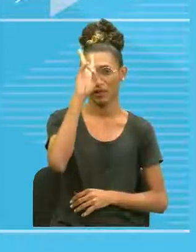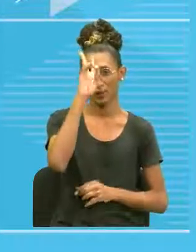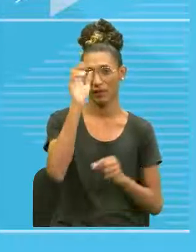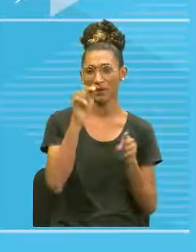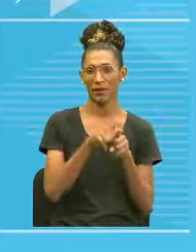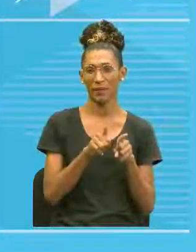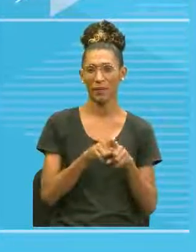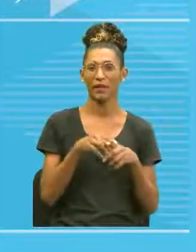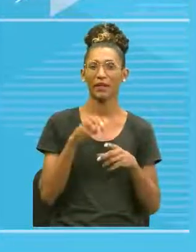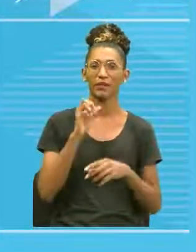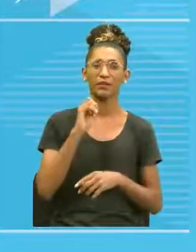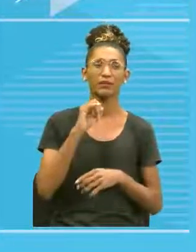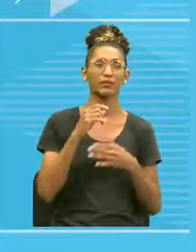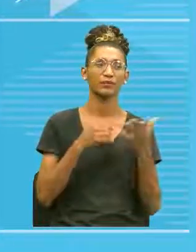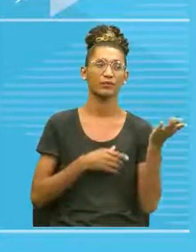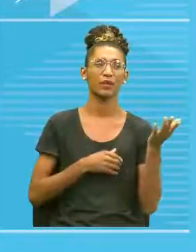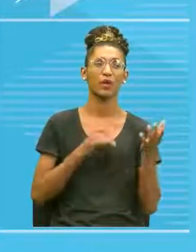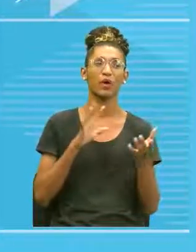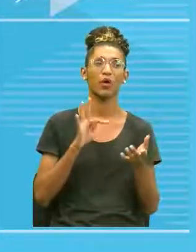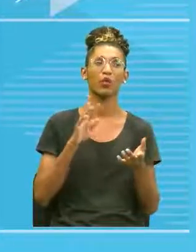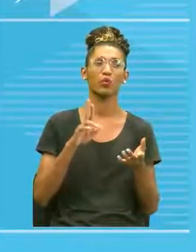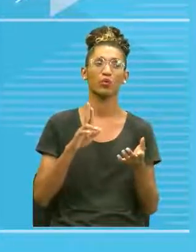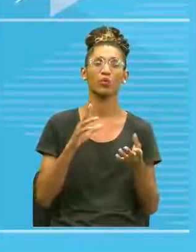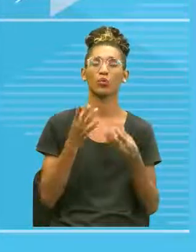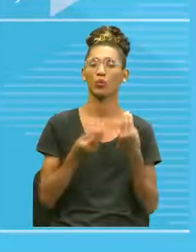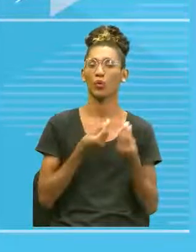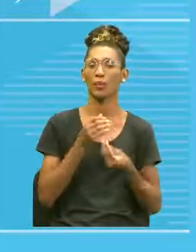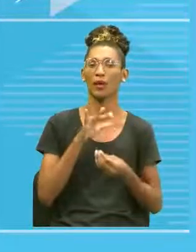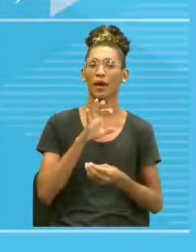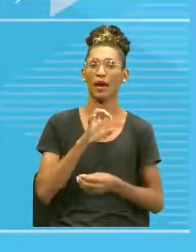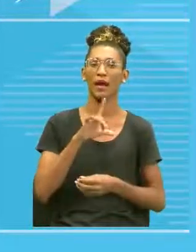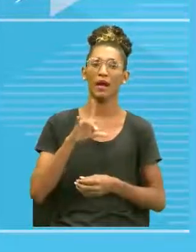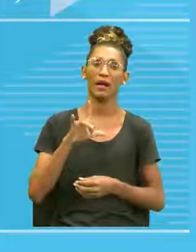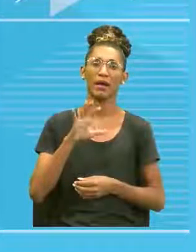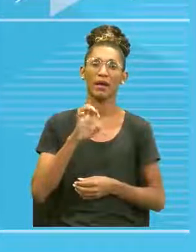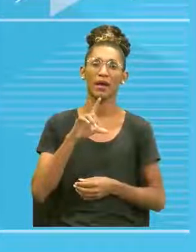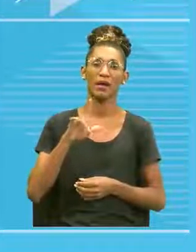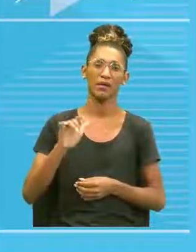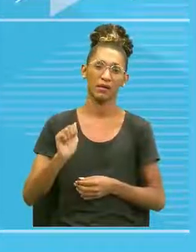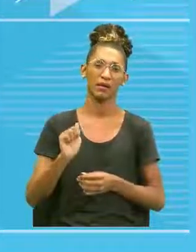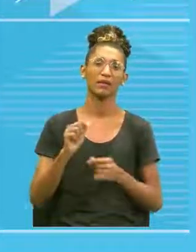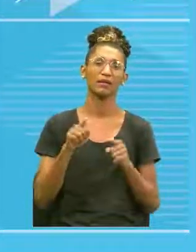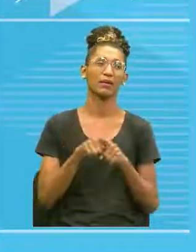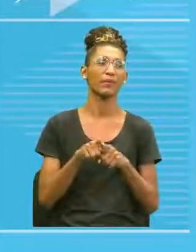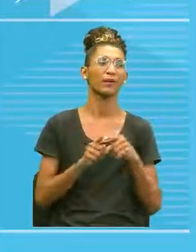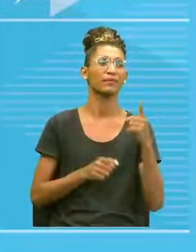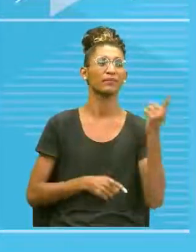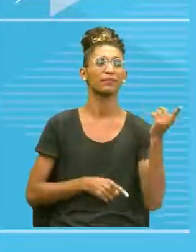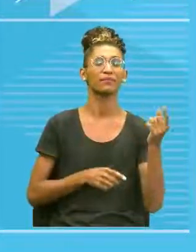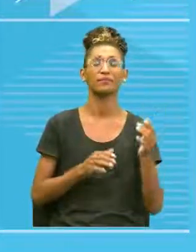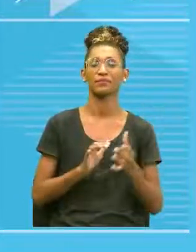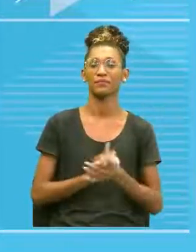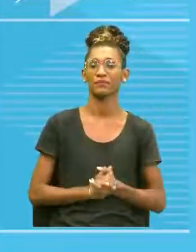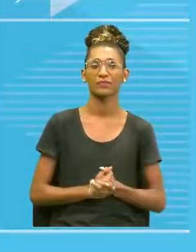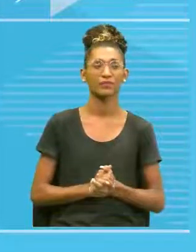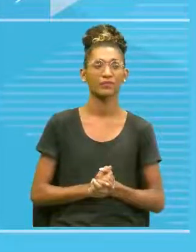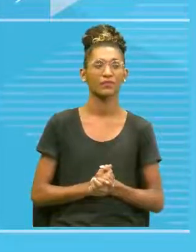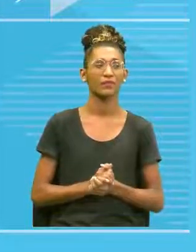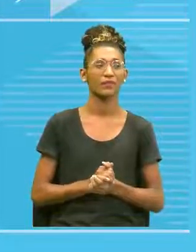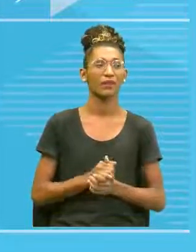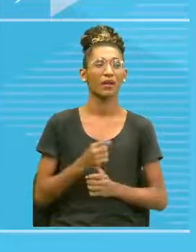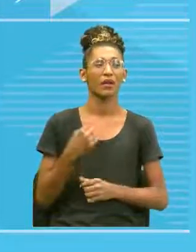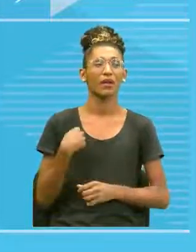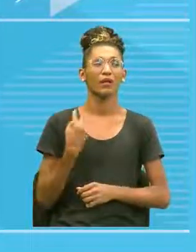então deu a Bia tu havias ele é você havia nos outros